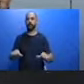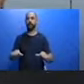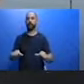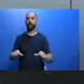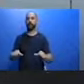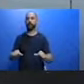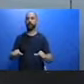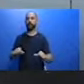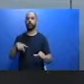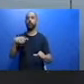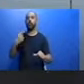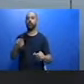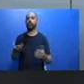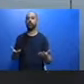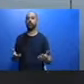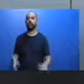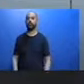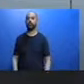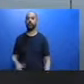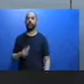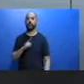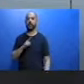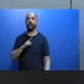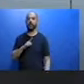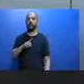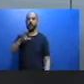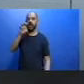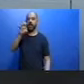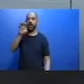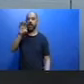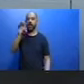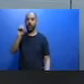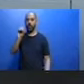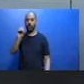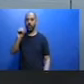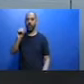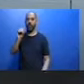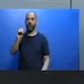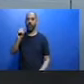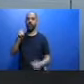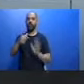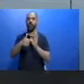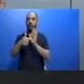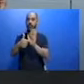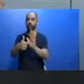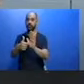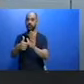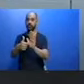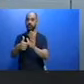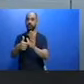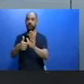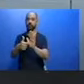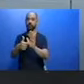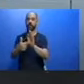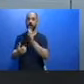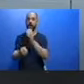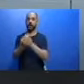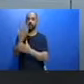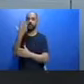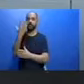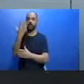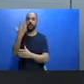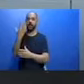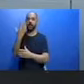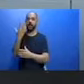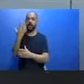nós temos um eco cartoon é uma exposição que vai ser realizada com o